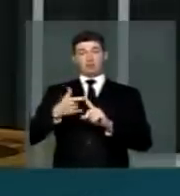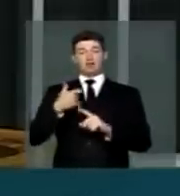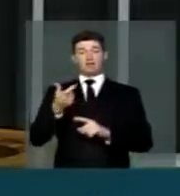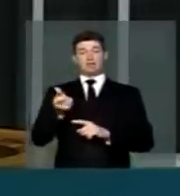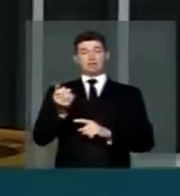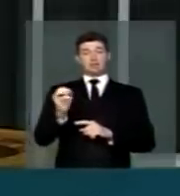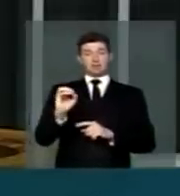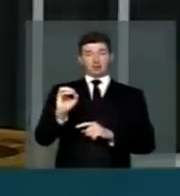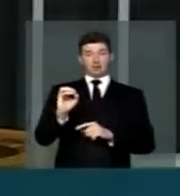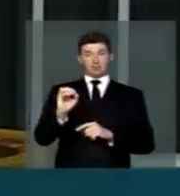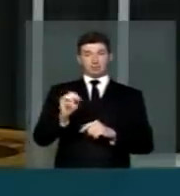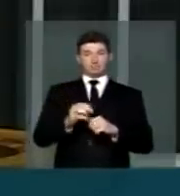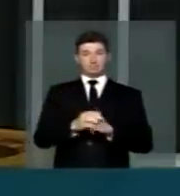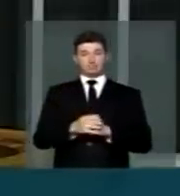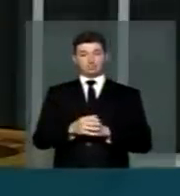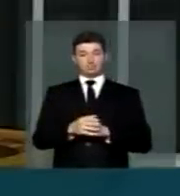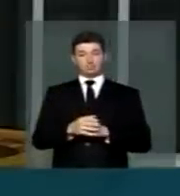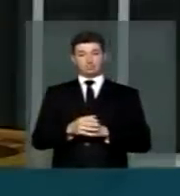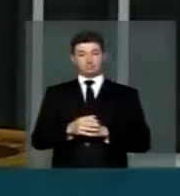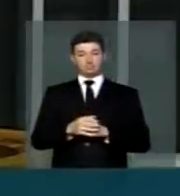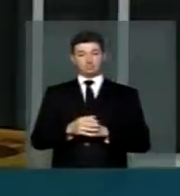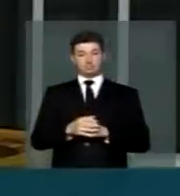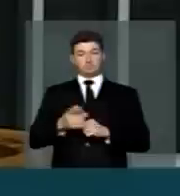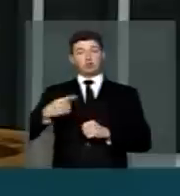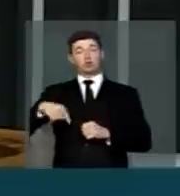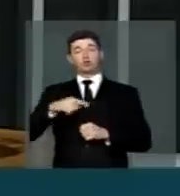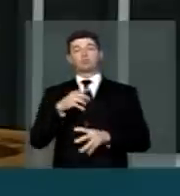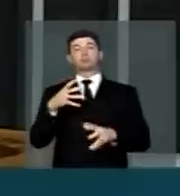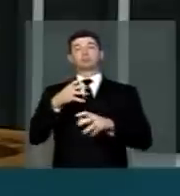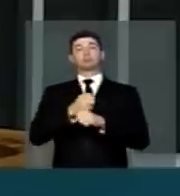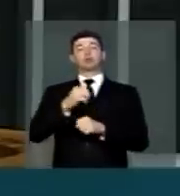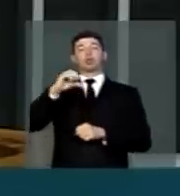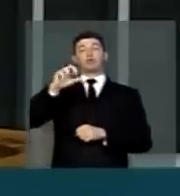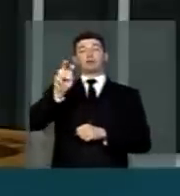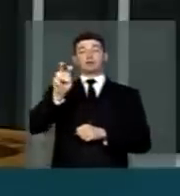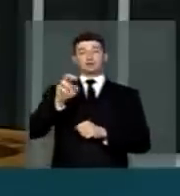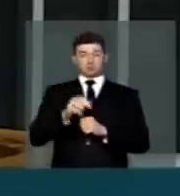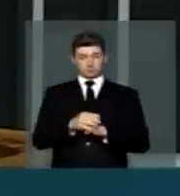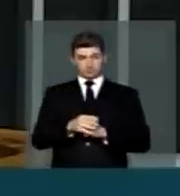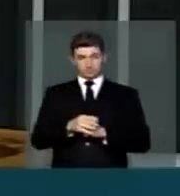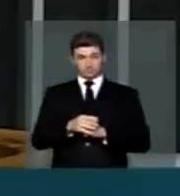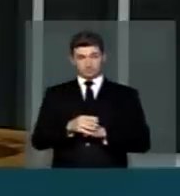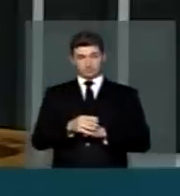60 de idade. Nós teríamos aí um total de 95.